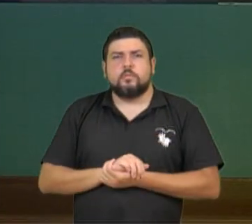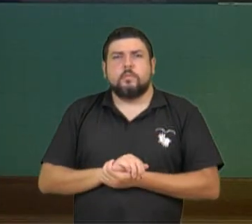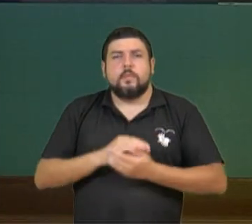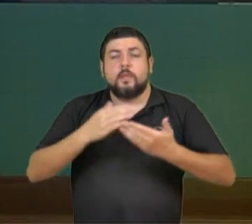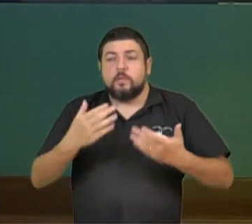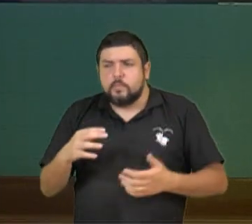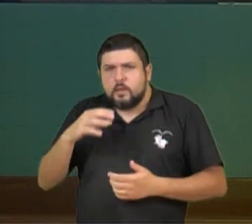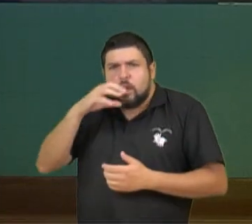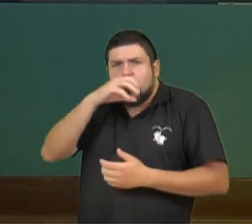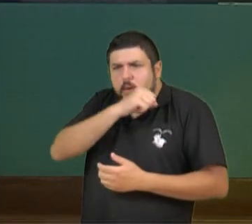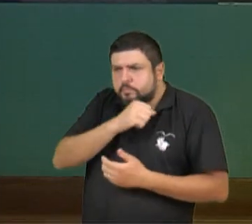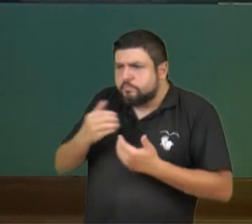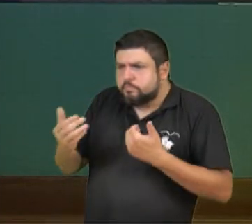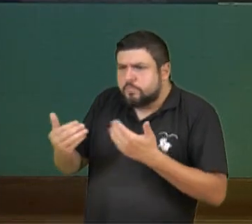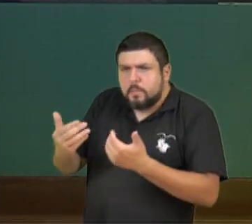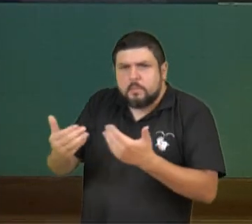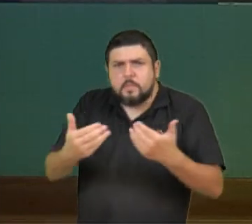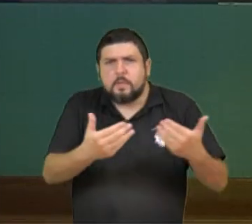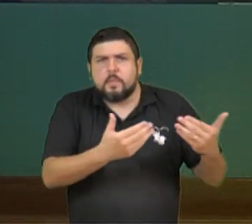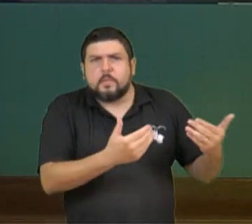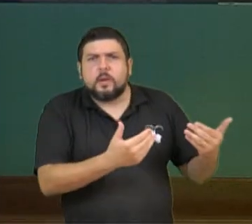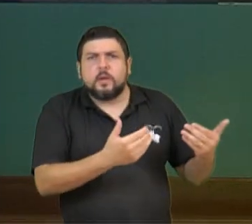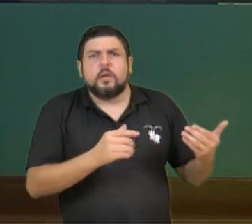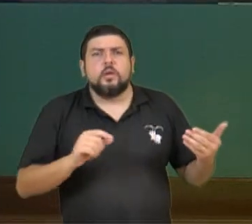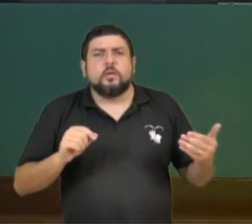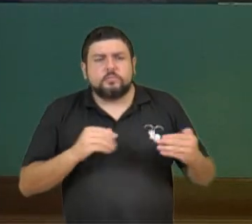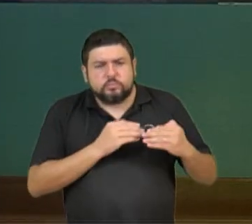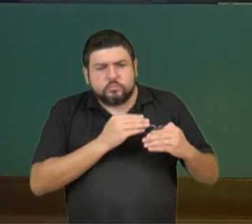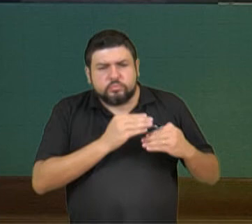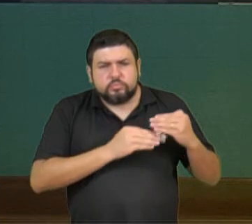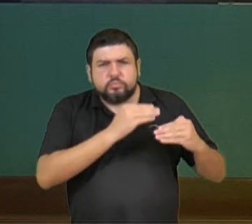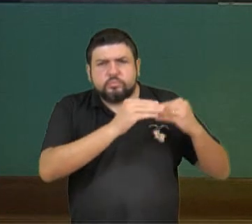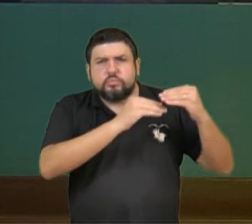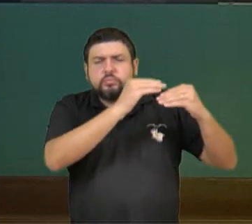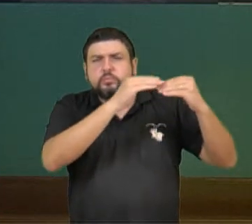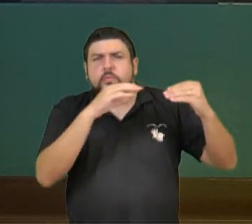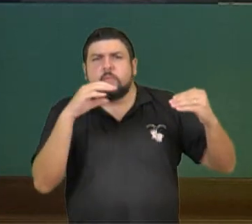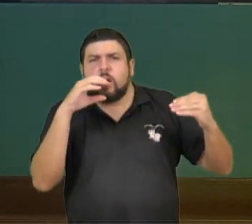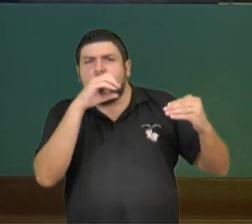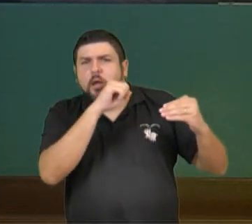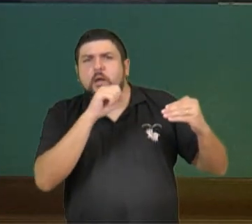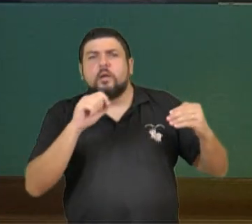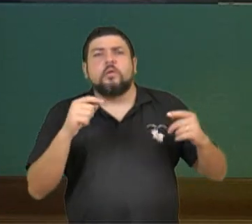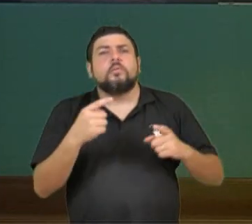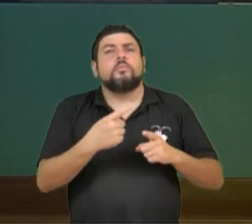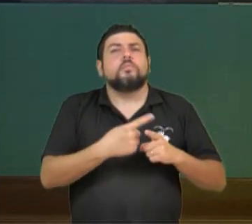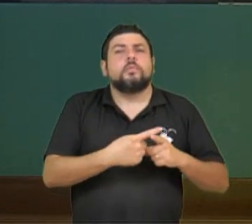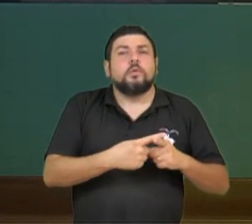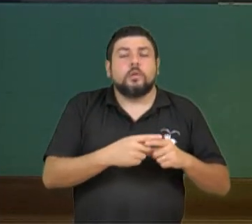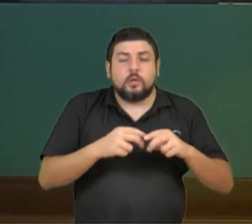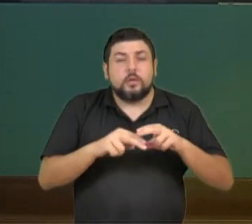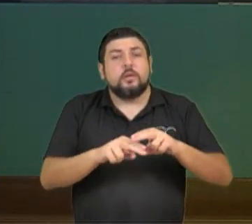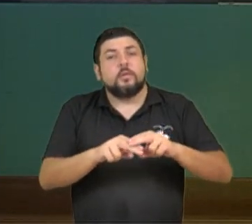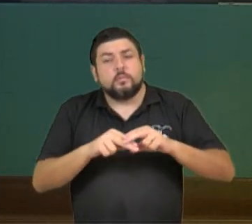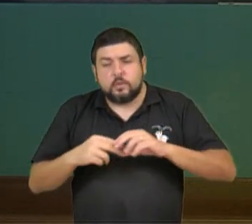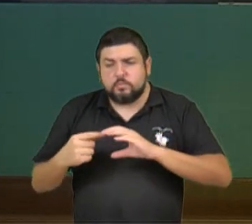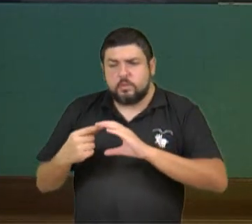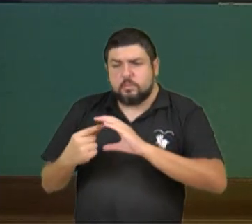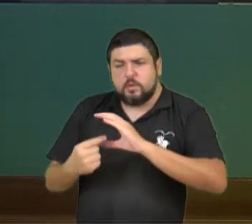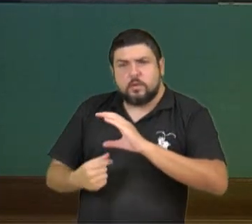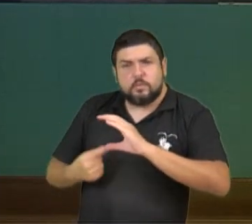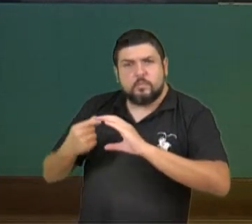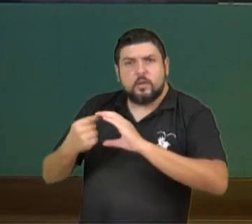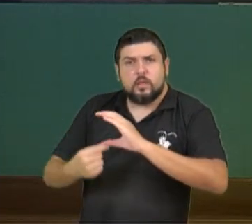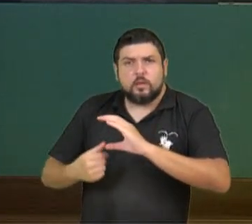de transformação se acentuou à medida que o processo socioeconômico do capitalismo também foi se